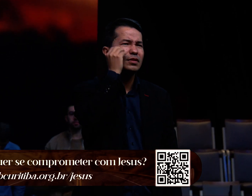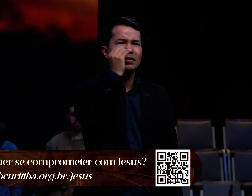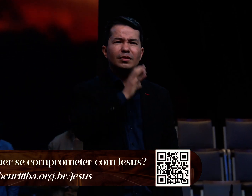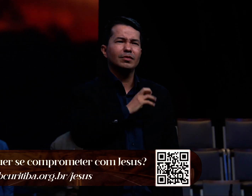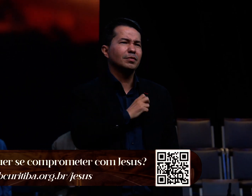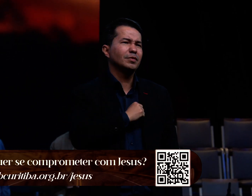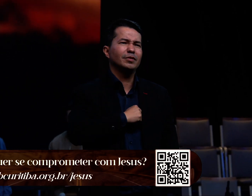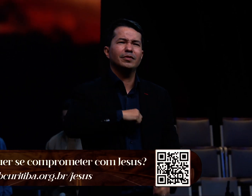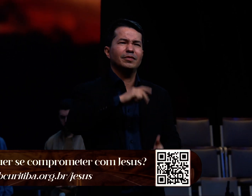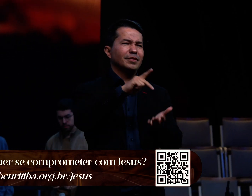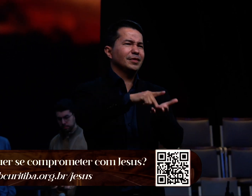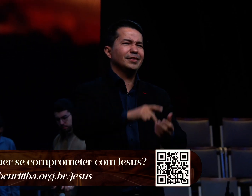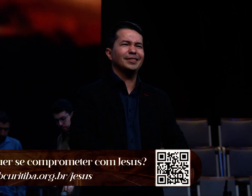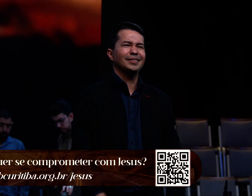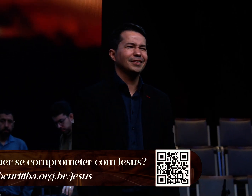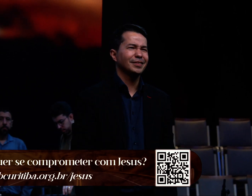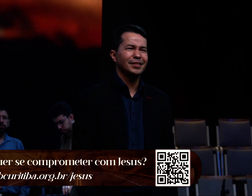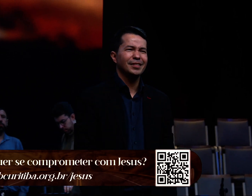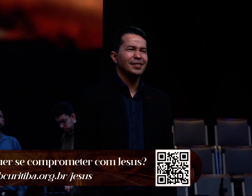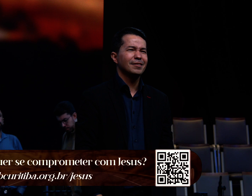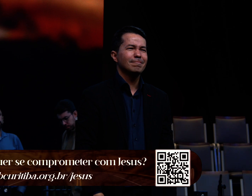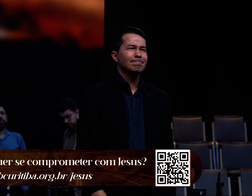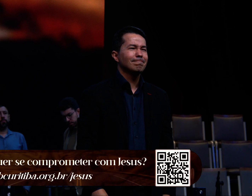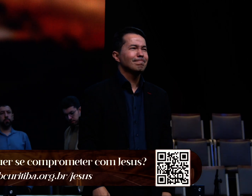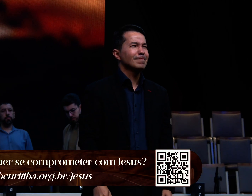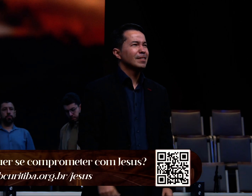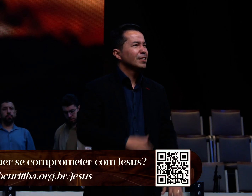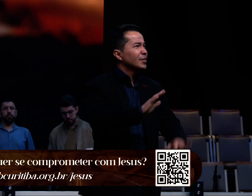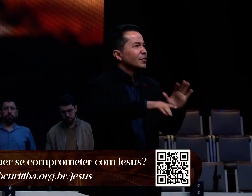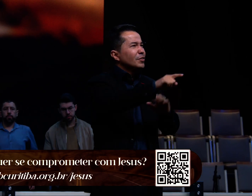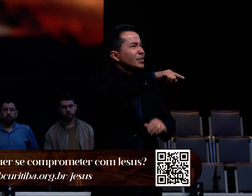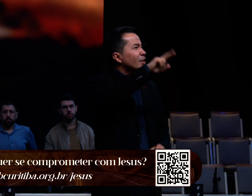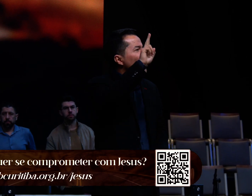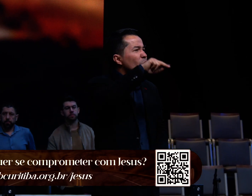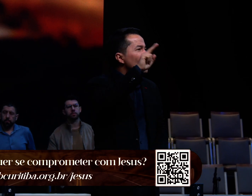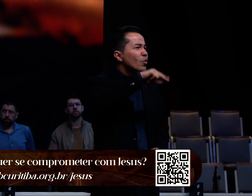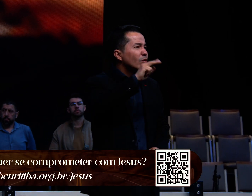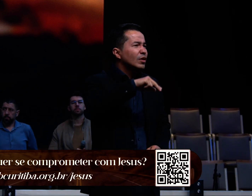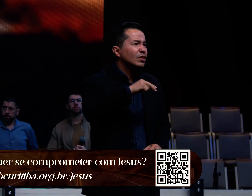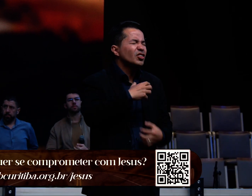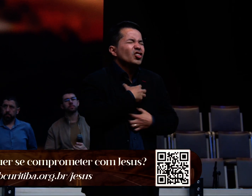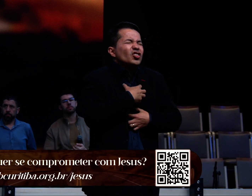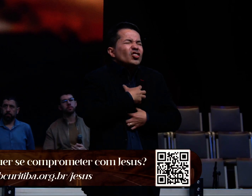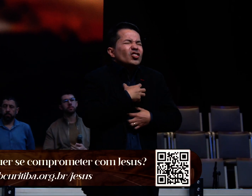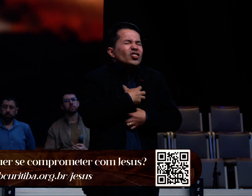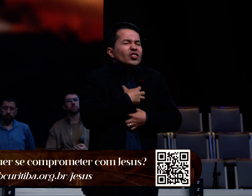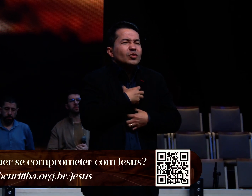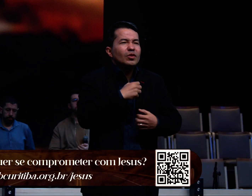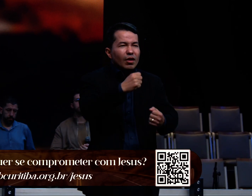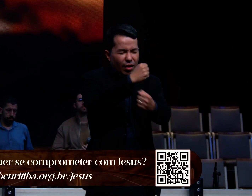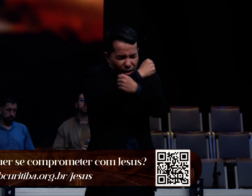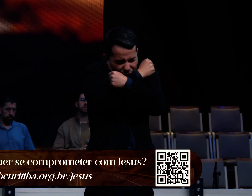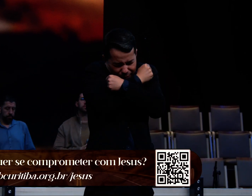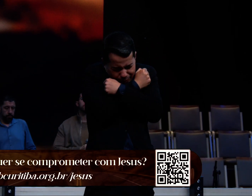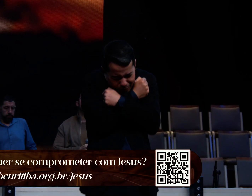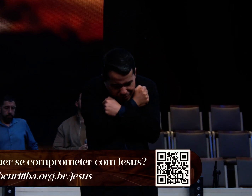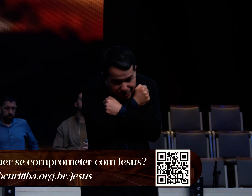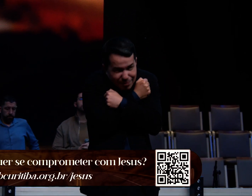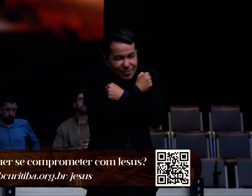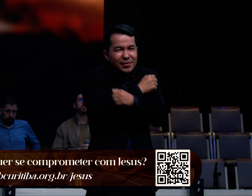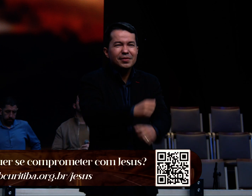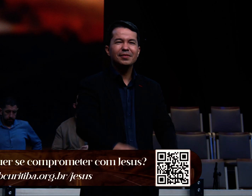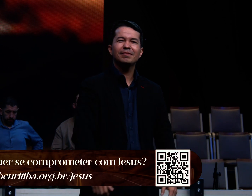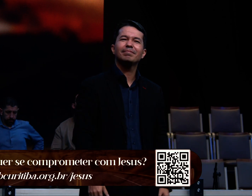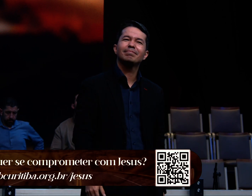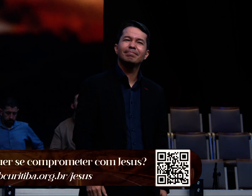Não precisa, talvez você nunca experimentou esse amor verdadeiro. Às vezes você nunca sentiu